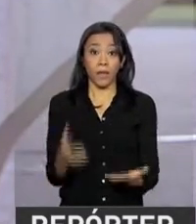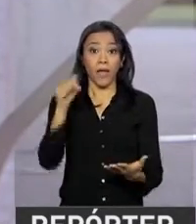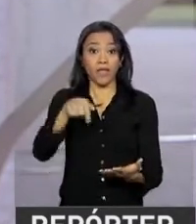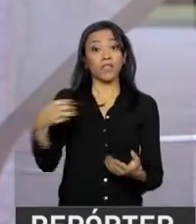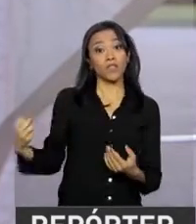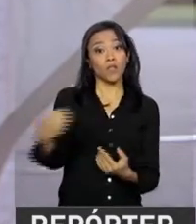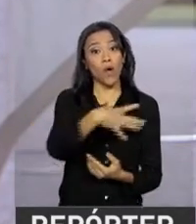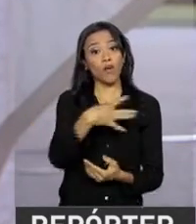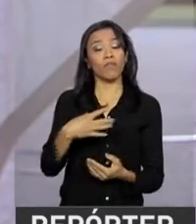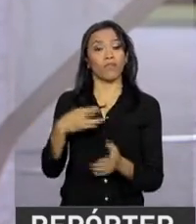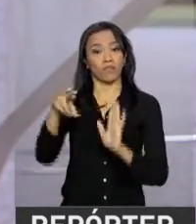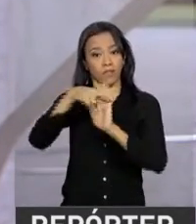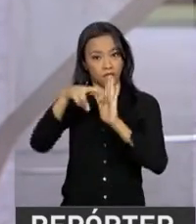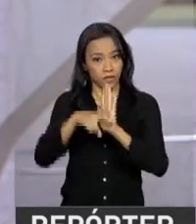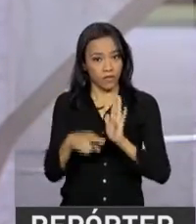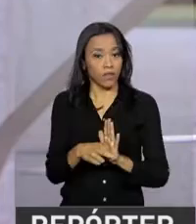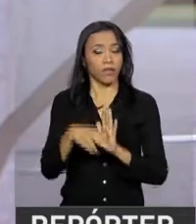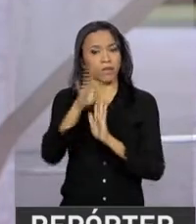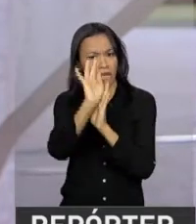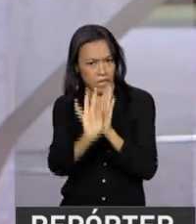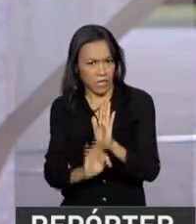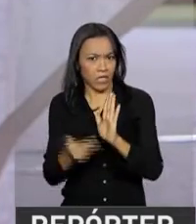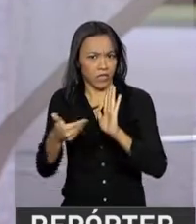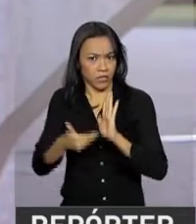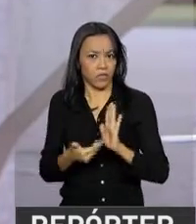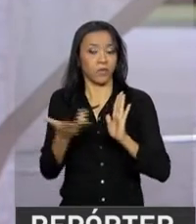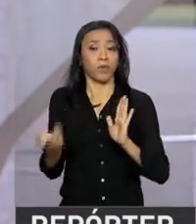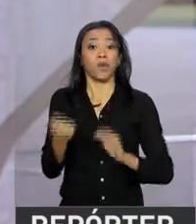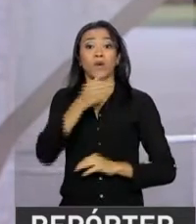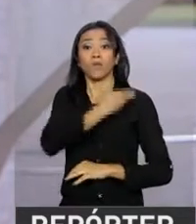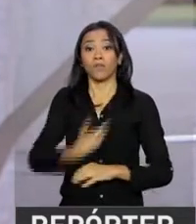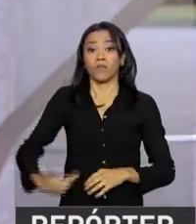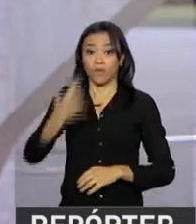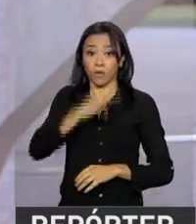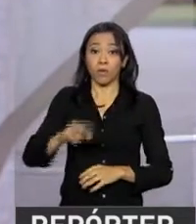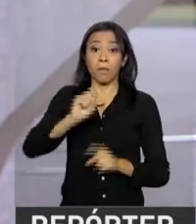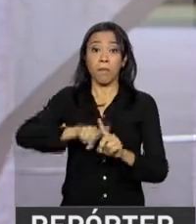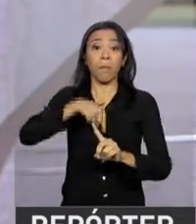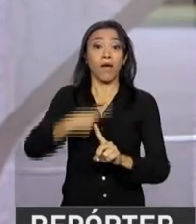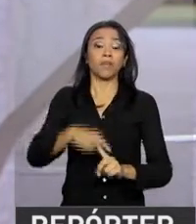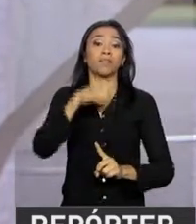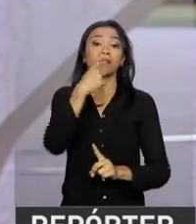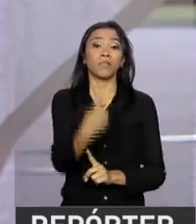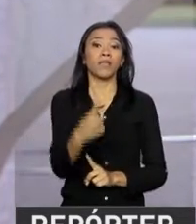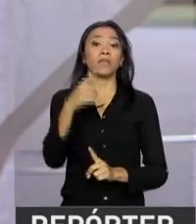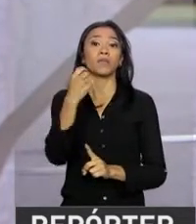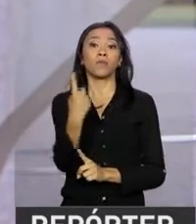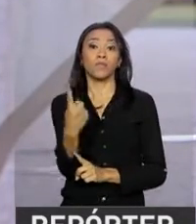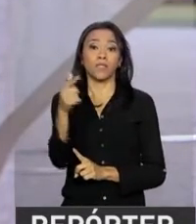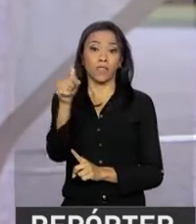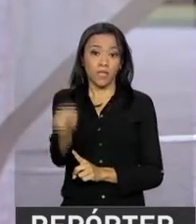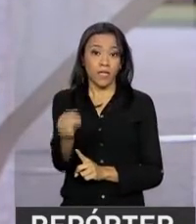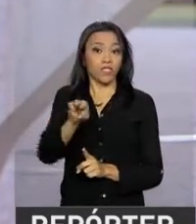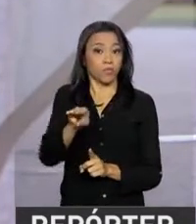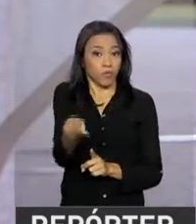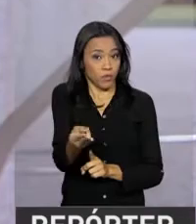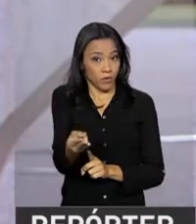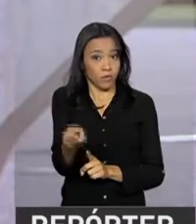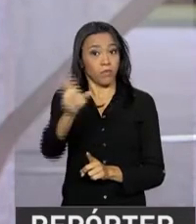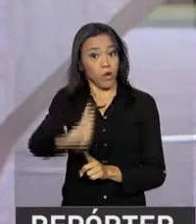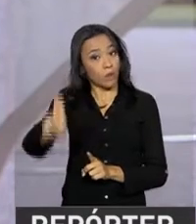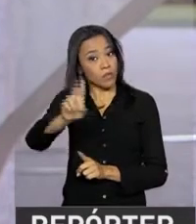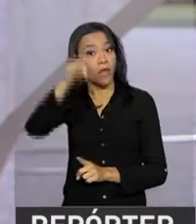nova orientação, com esse novo texto, a União vai ter mais 117 bilhões para utilizar ainda neste